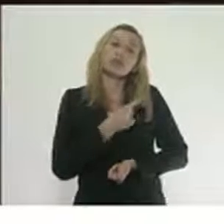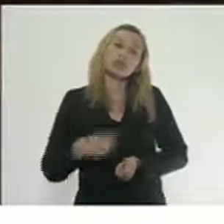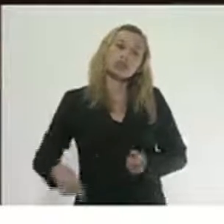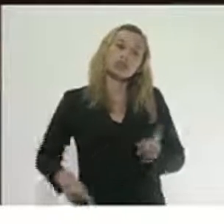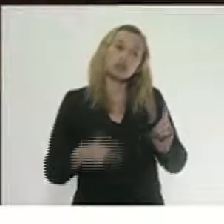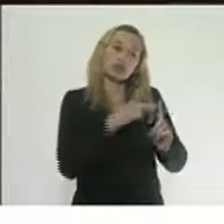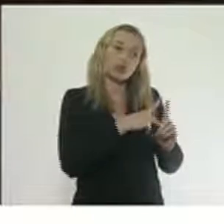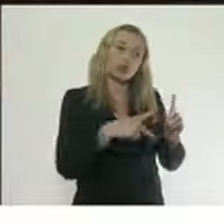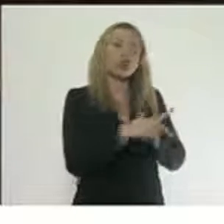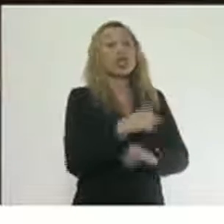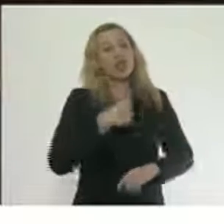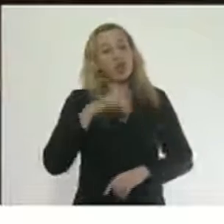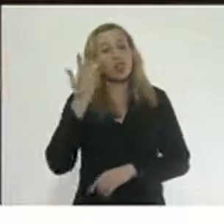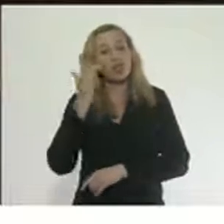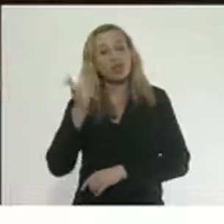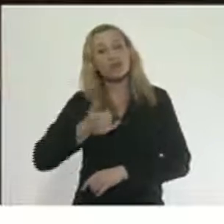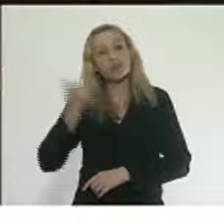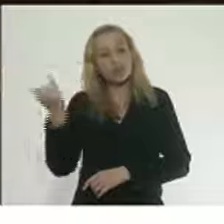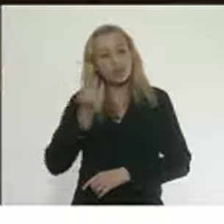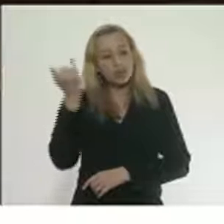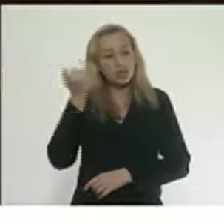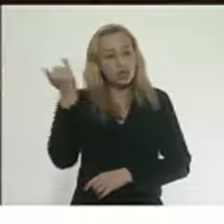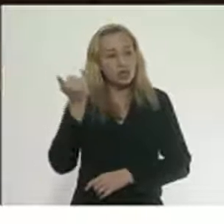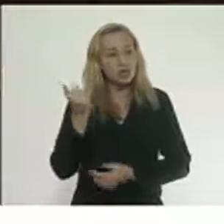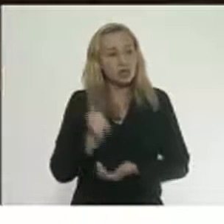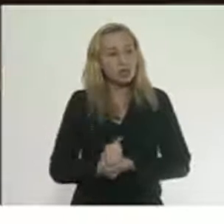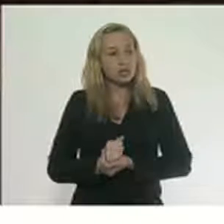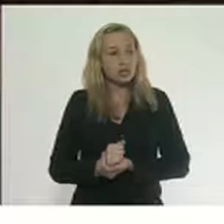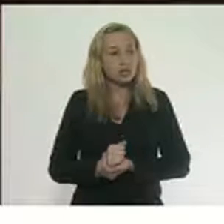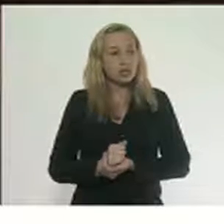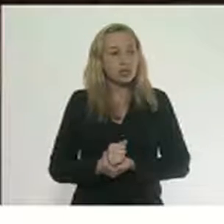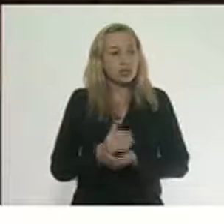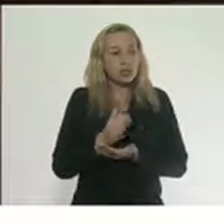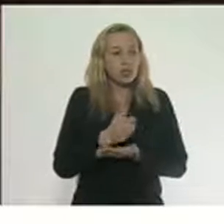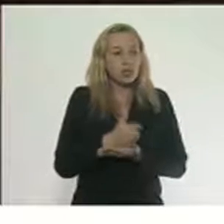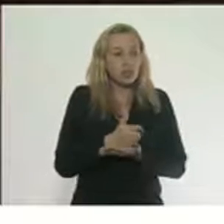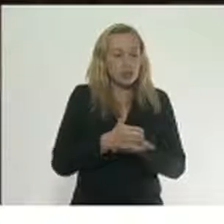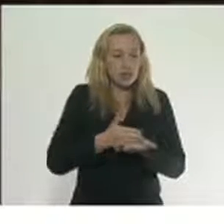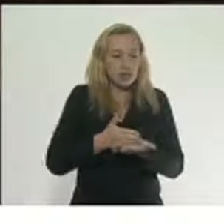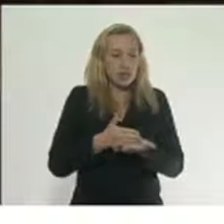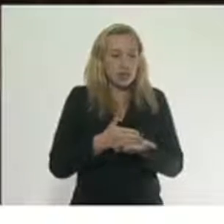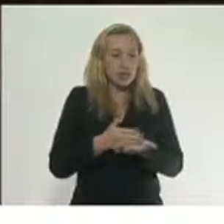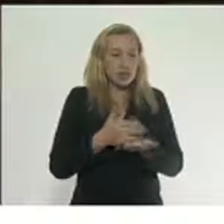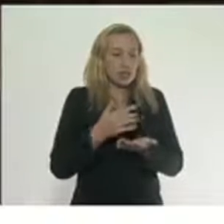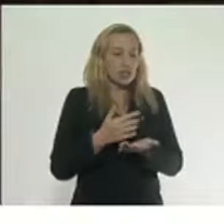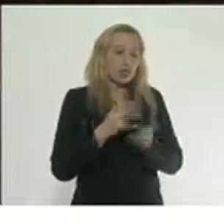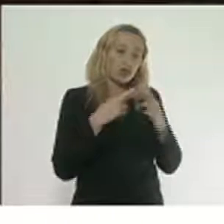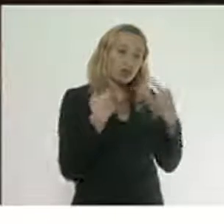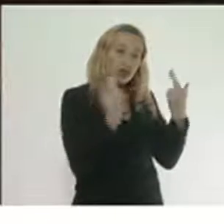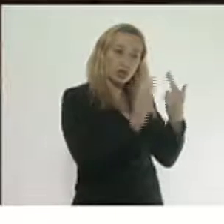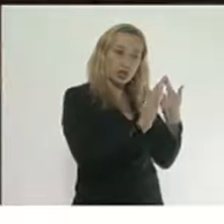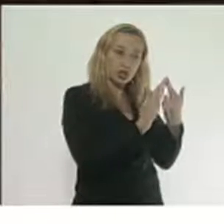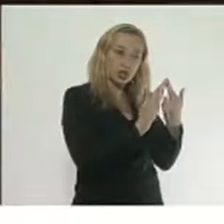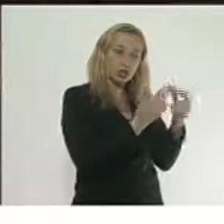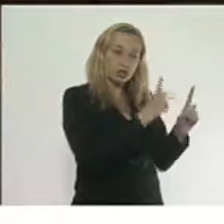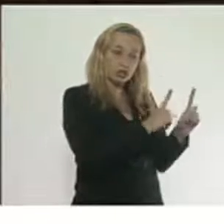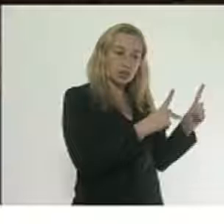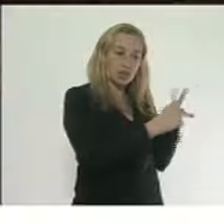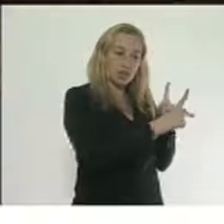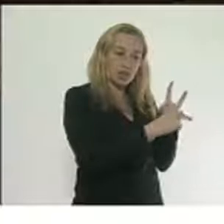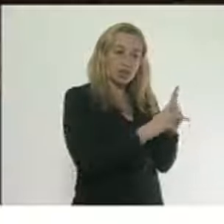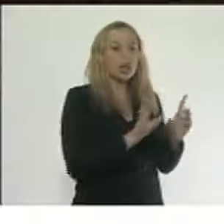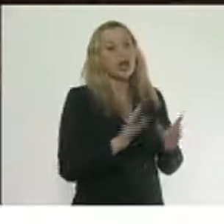eu achava importante, de maneira que parte da minha assessoria foi para orçamento e eu me